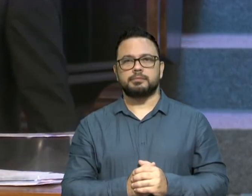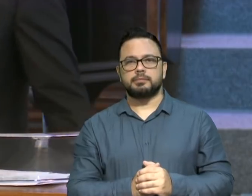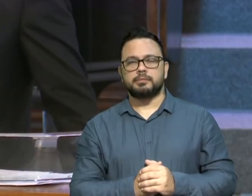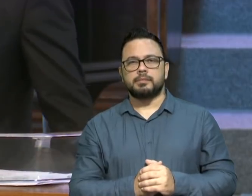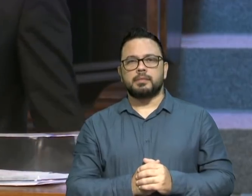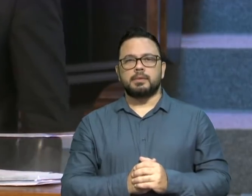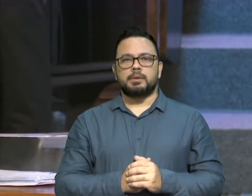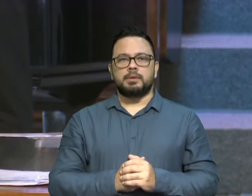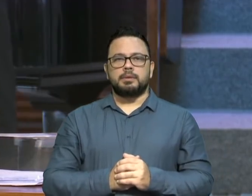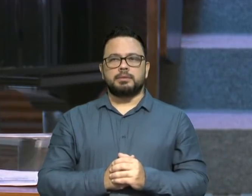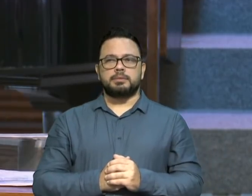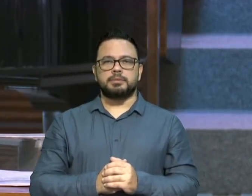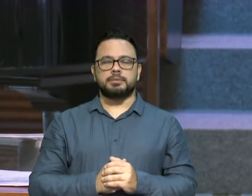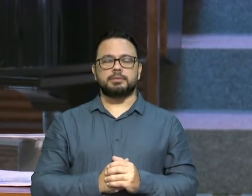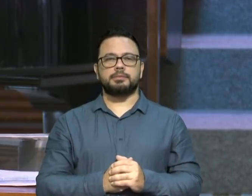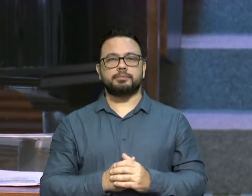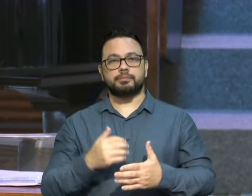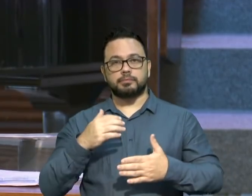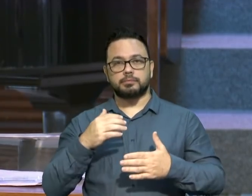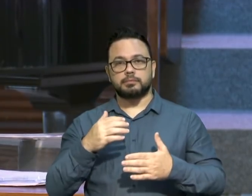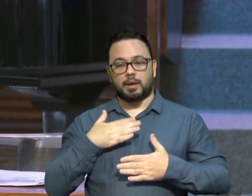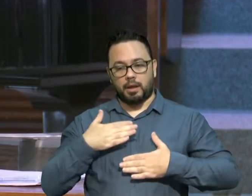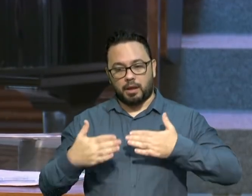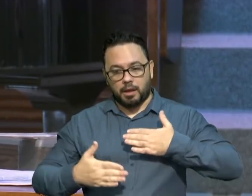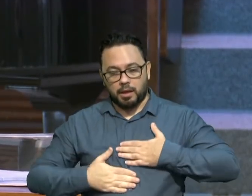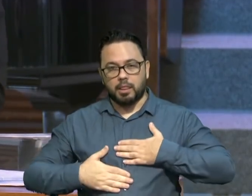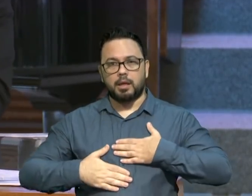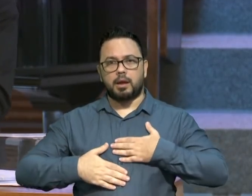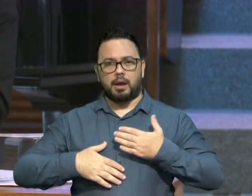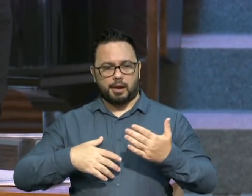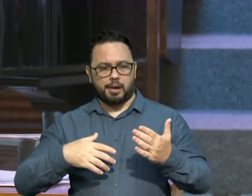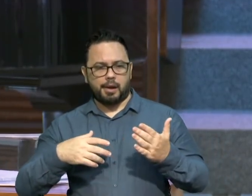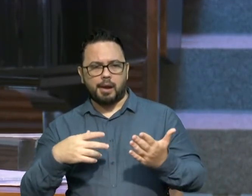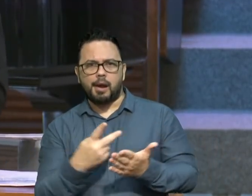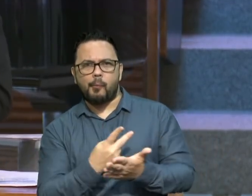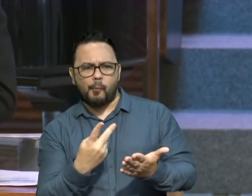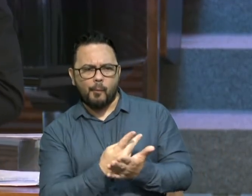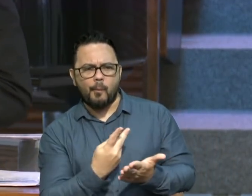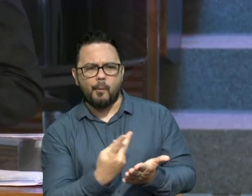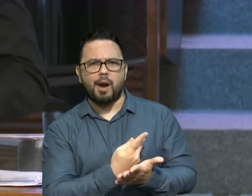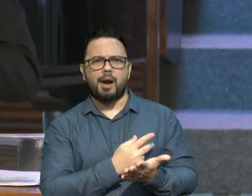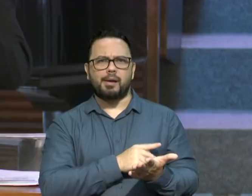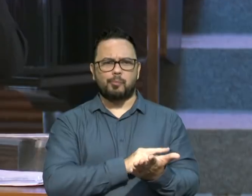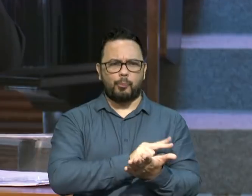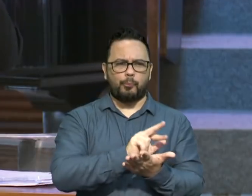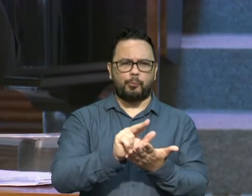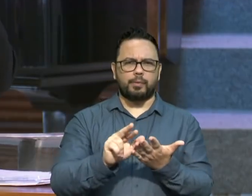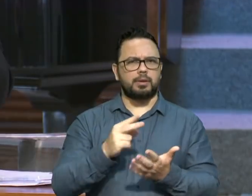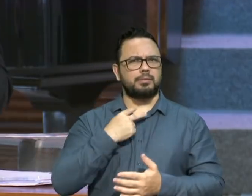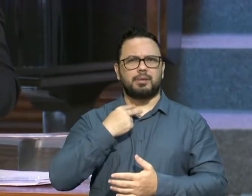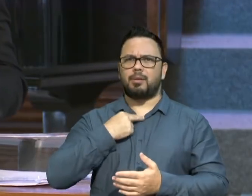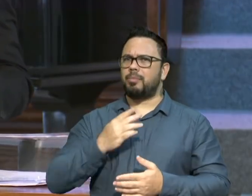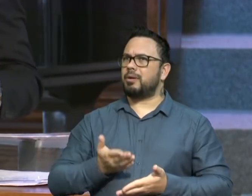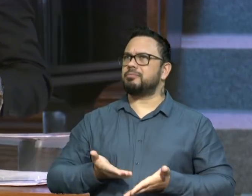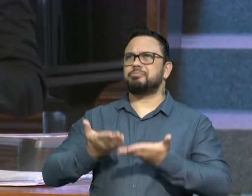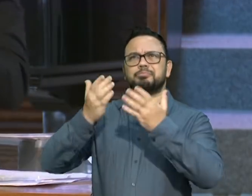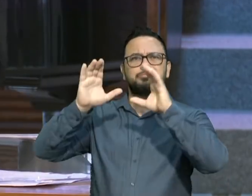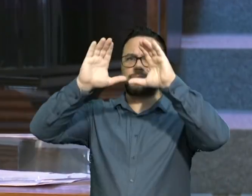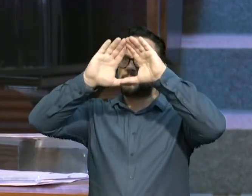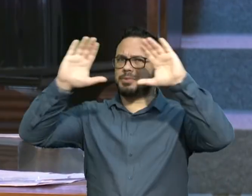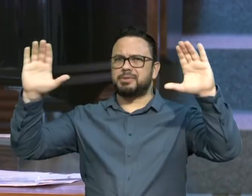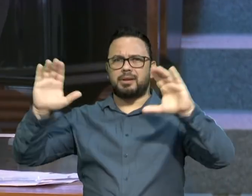que a carne eo sangue não podem herdar o reino de Deus nem a corrupção herdar a incorrupção eis que vos digo um mistério